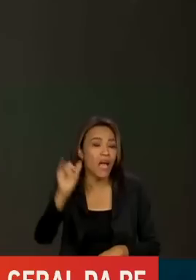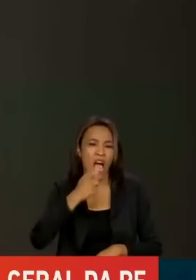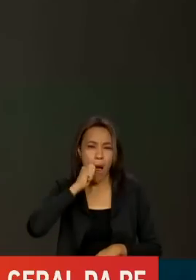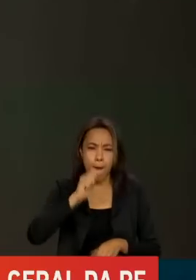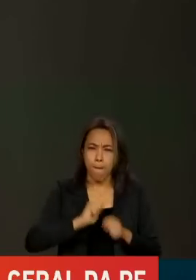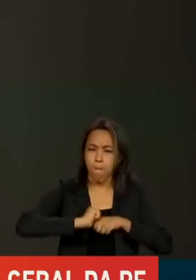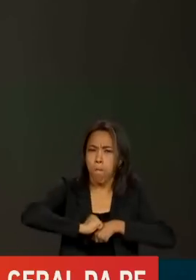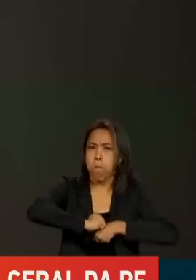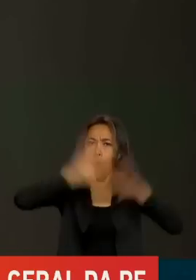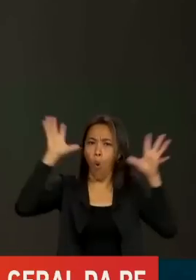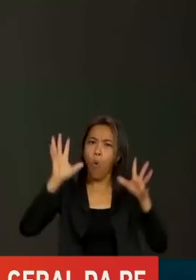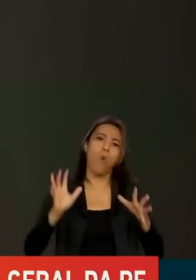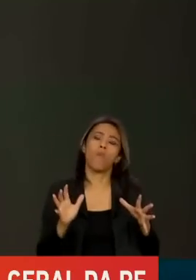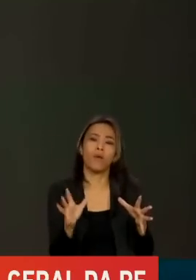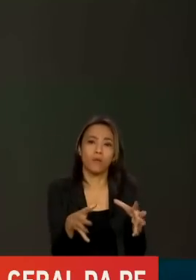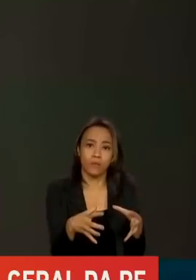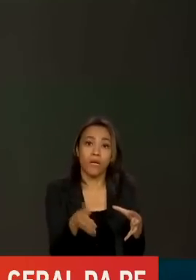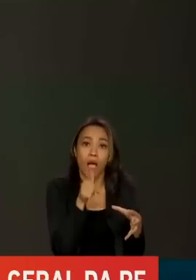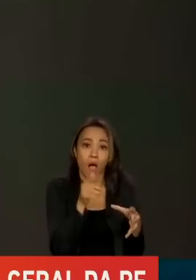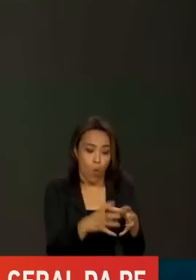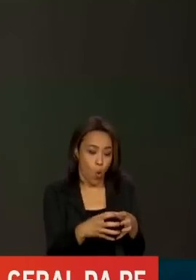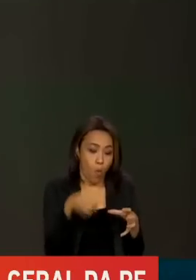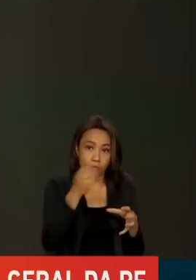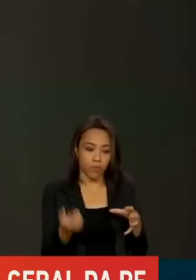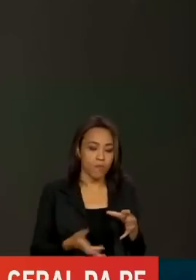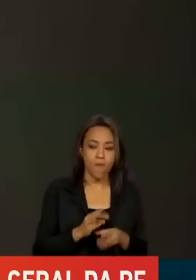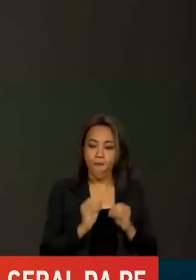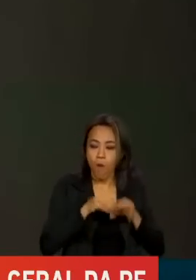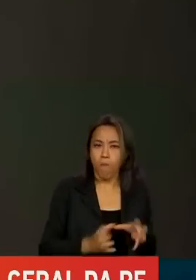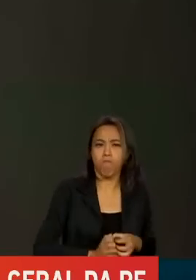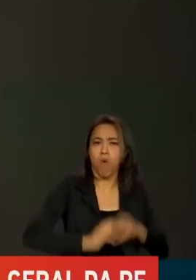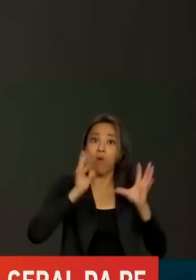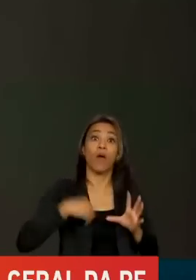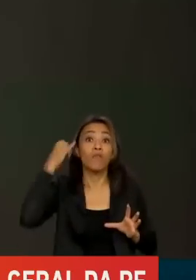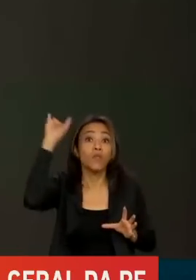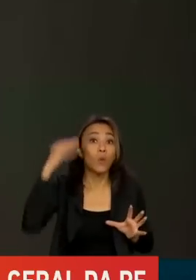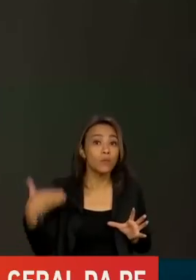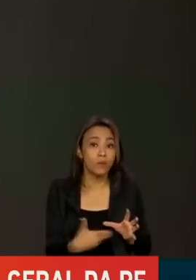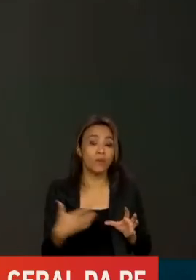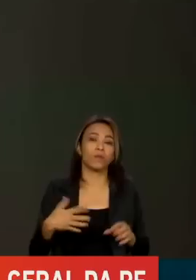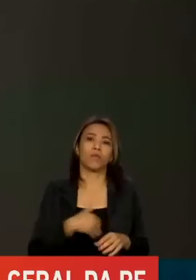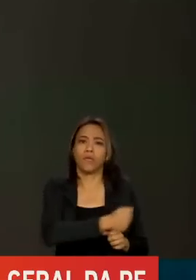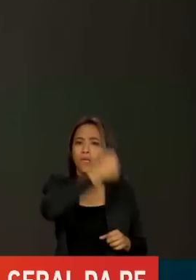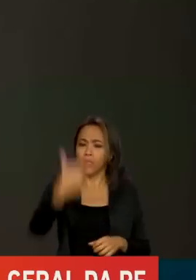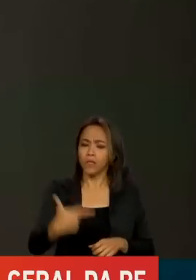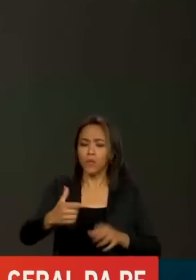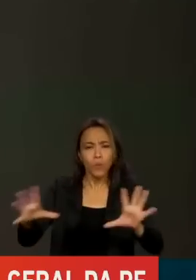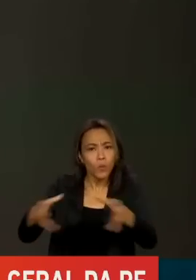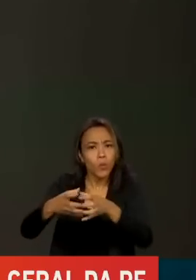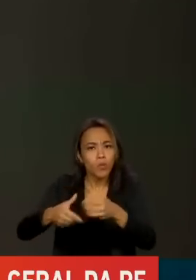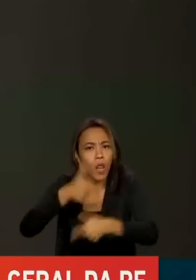bombas de caixas d'água e agora essa segunda operação a maior operação realmente